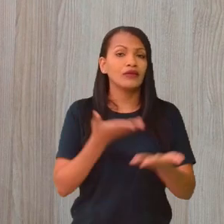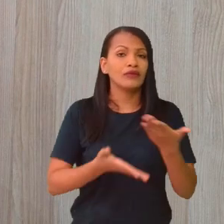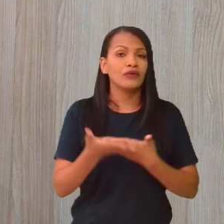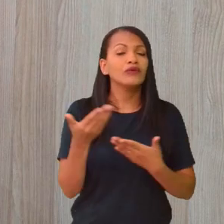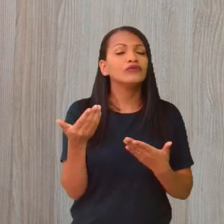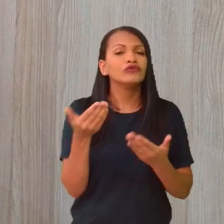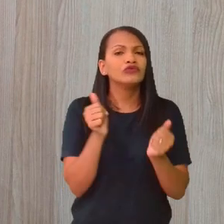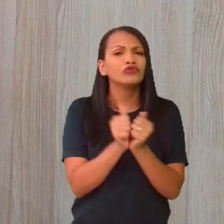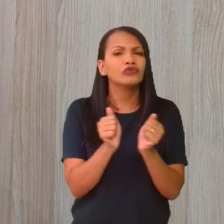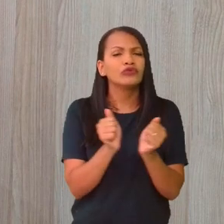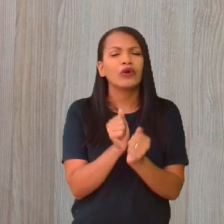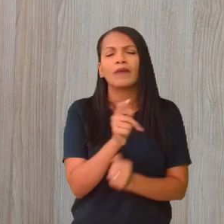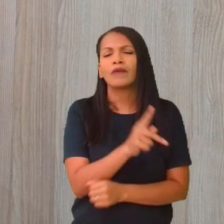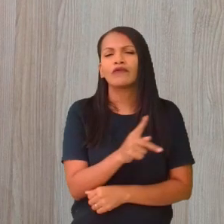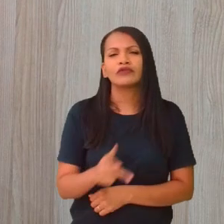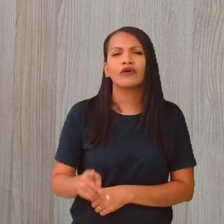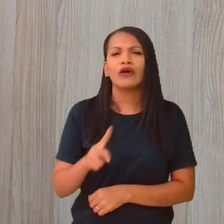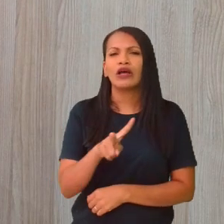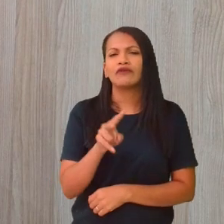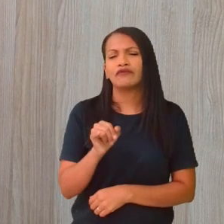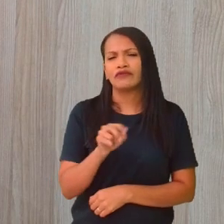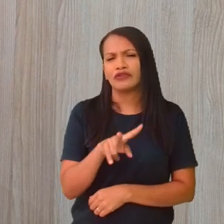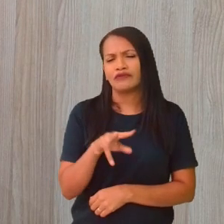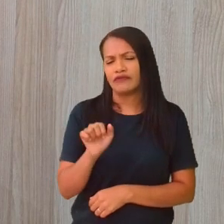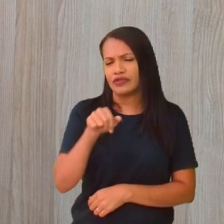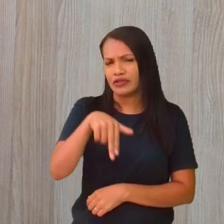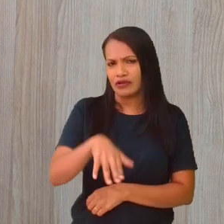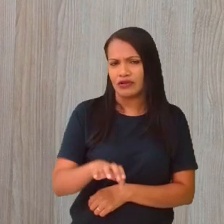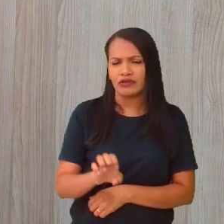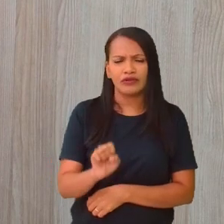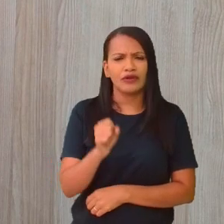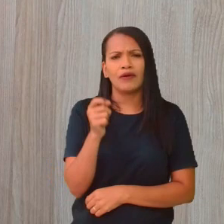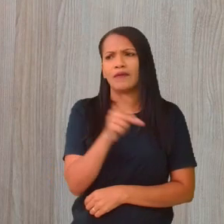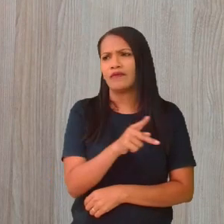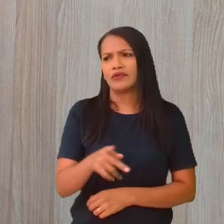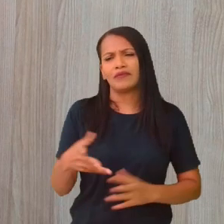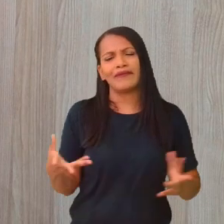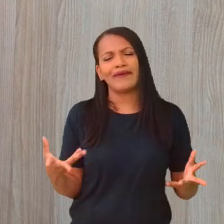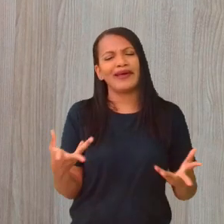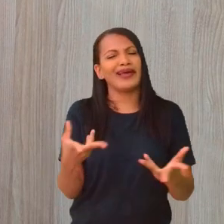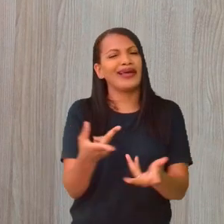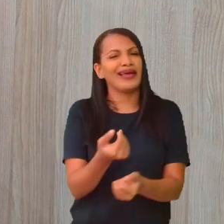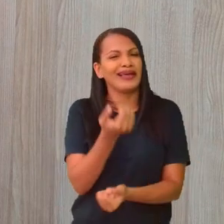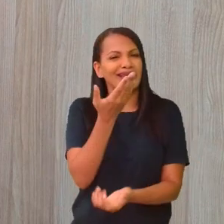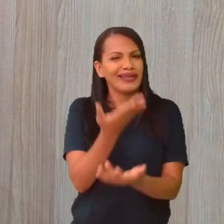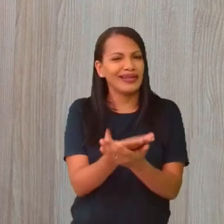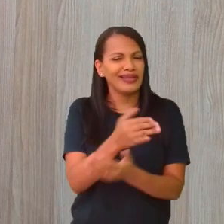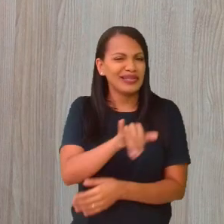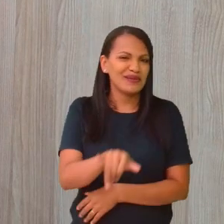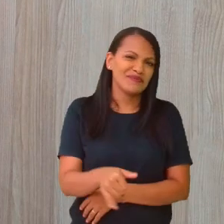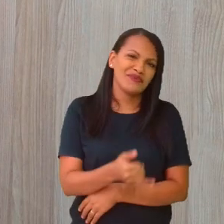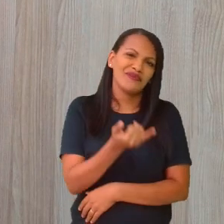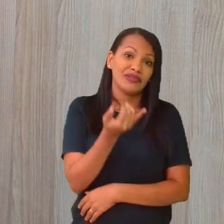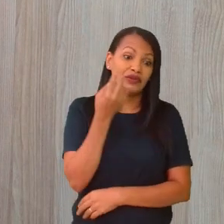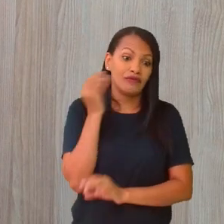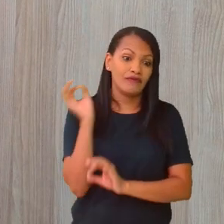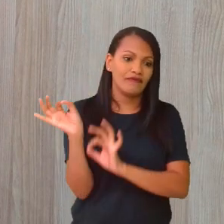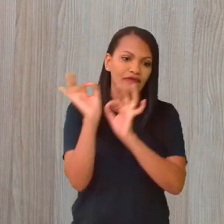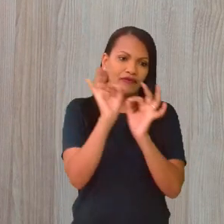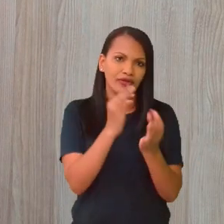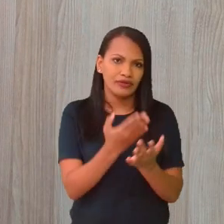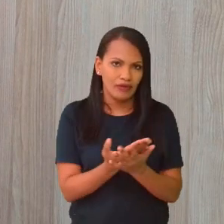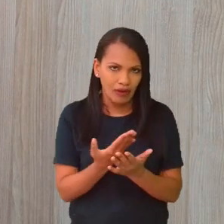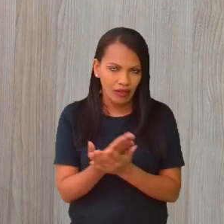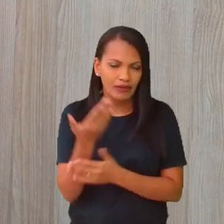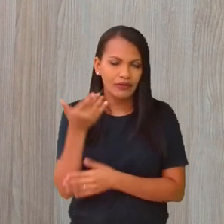Essa professora é incrível, que traz para a gente aí, né, aulas incríveis. Então aproveitem, revejam essas